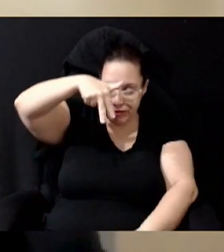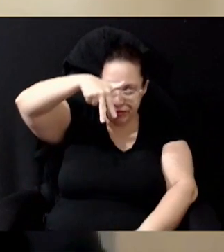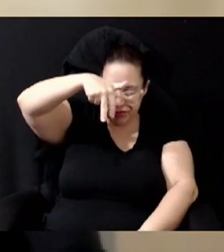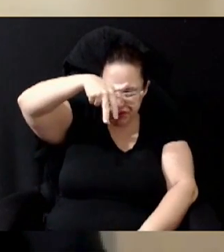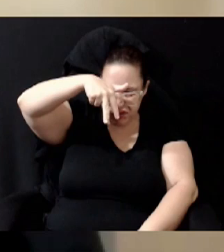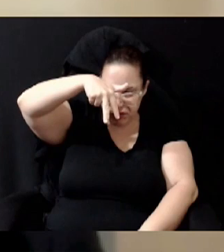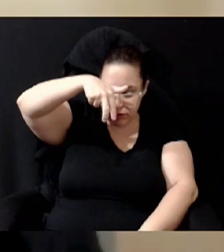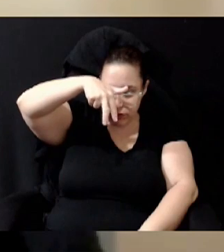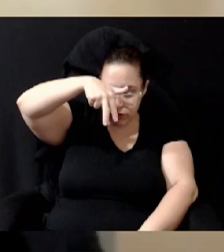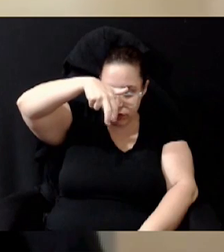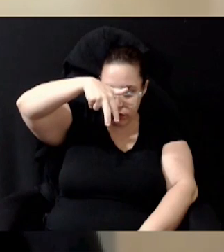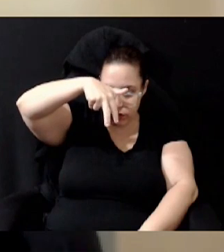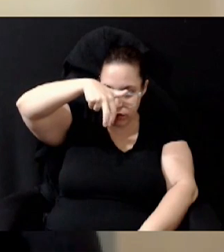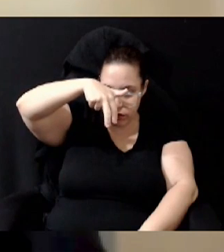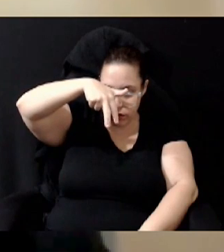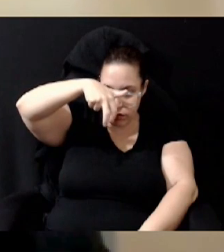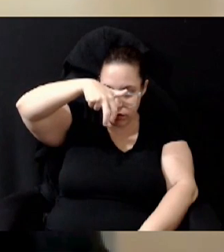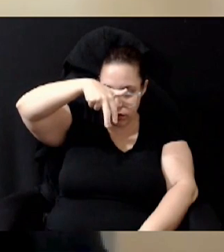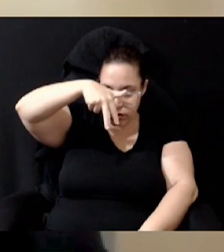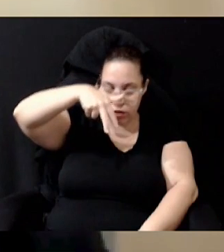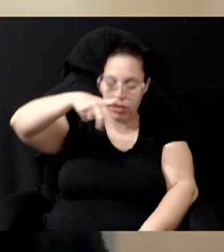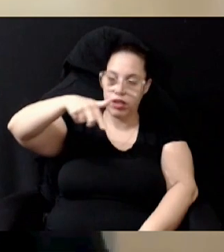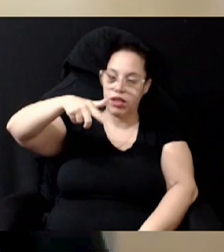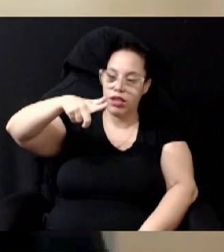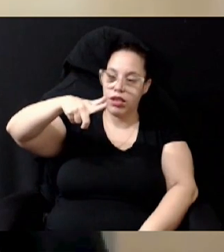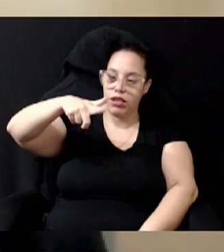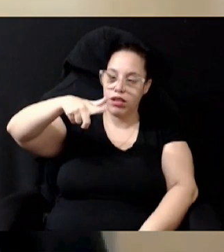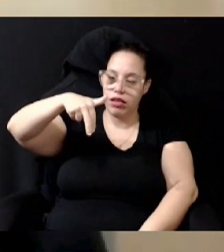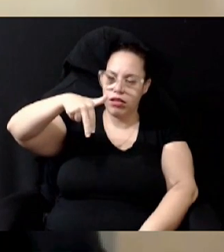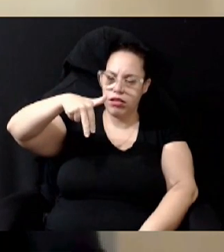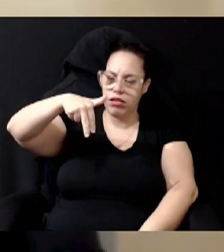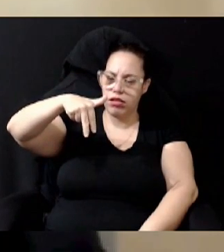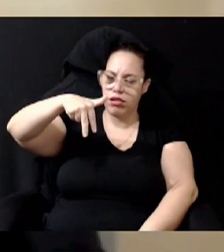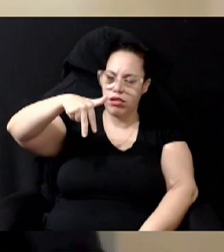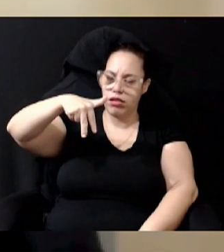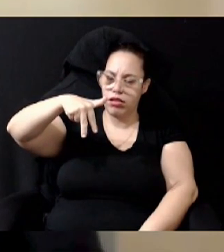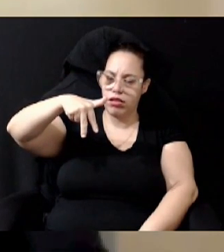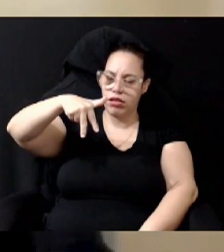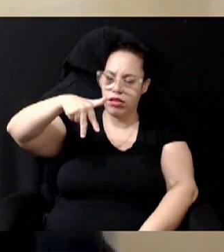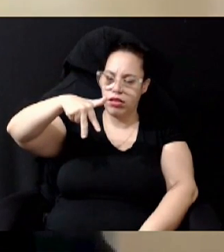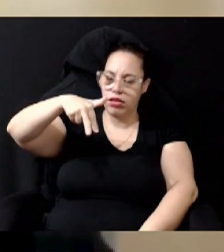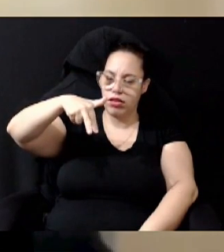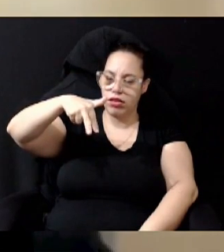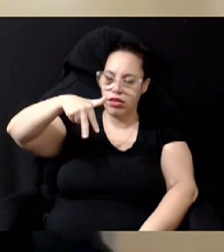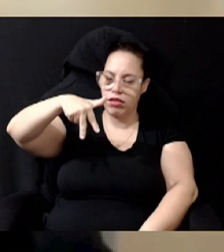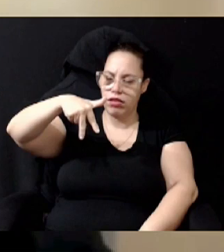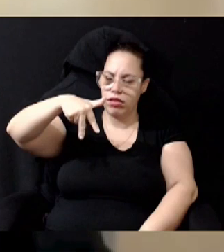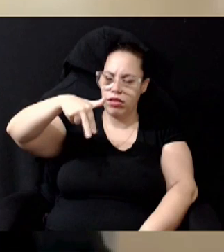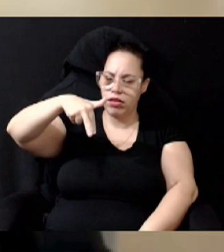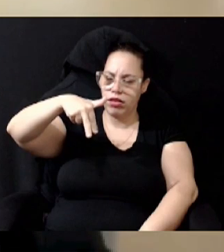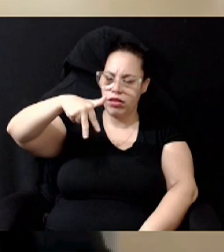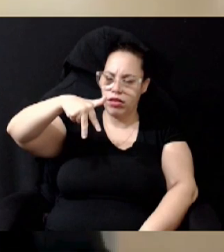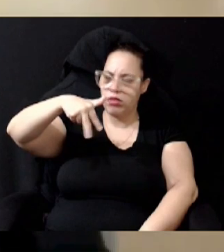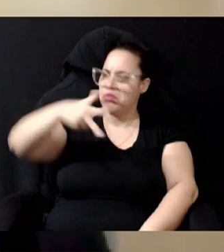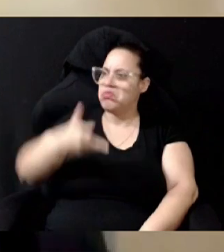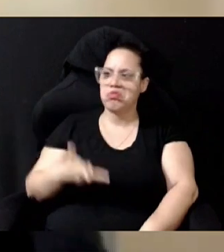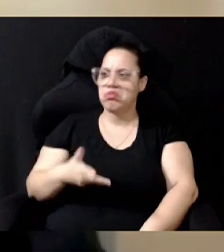fazer movimentos, levantar as pernas, mover de um lado para o outro,